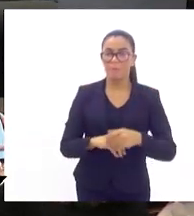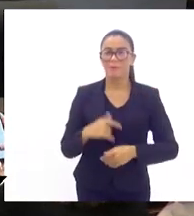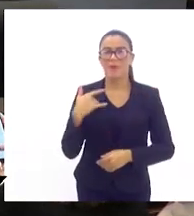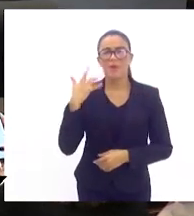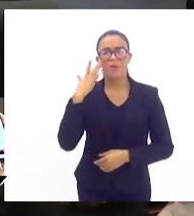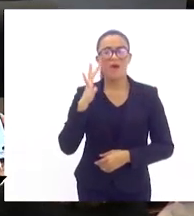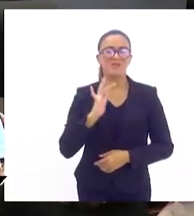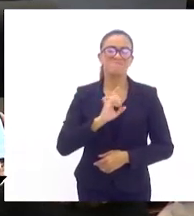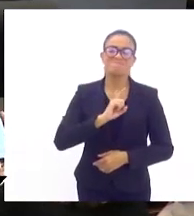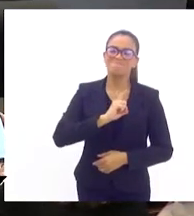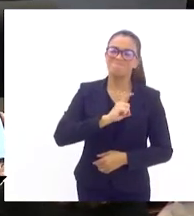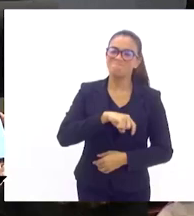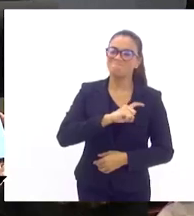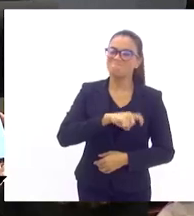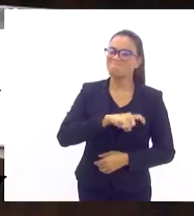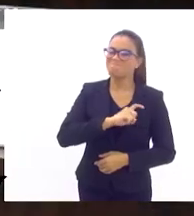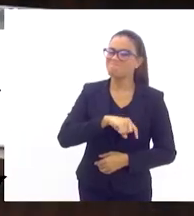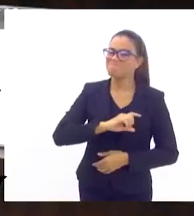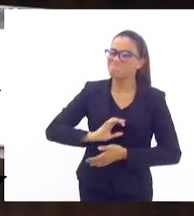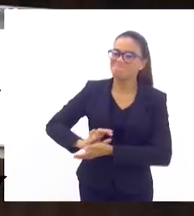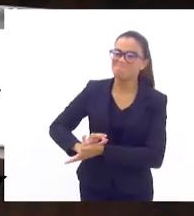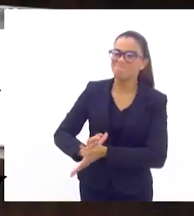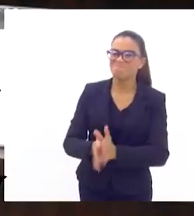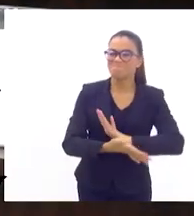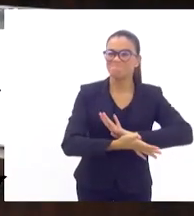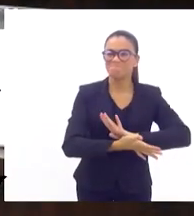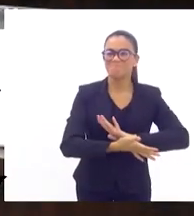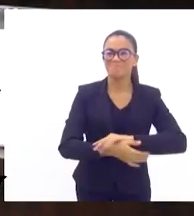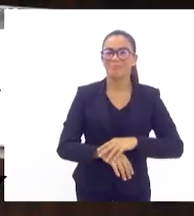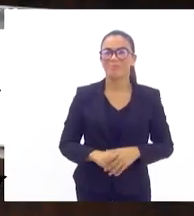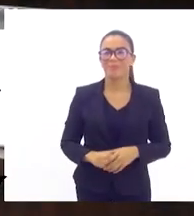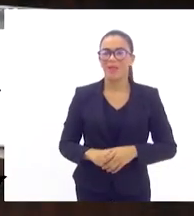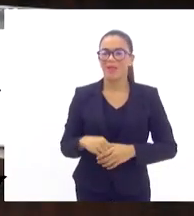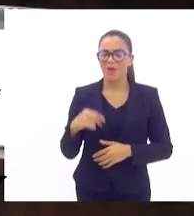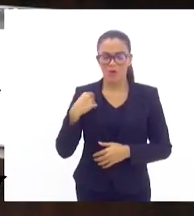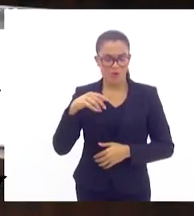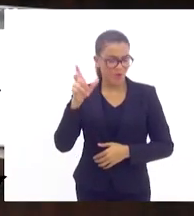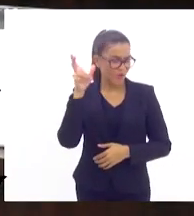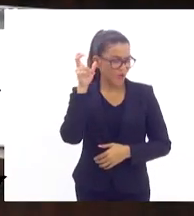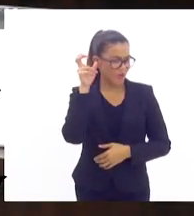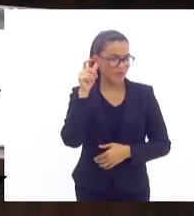uma sacanagem, desculpa o termo, a gente ouvir aqui do